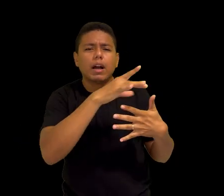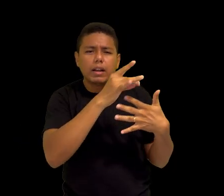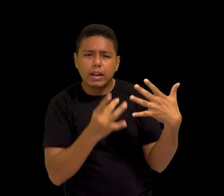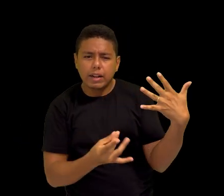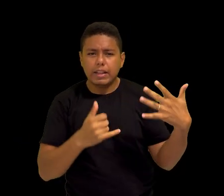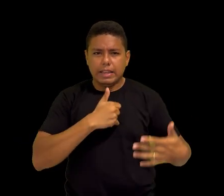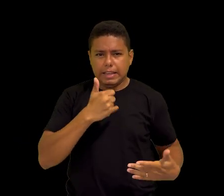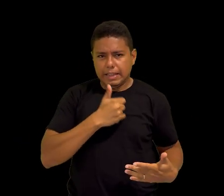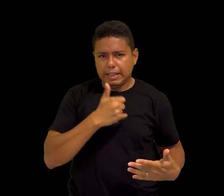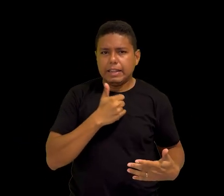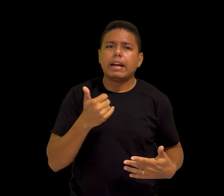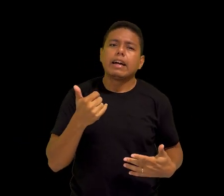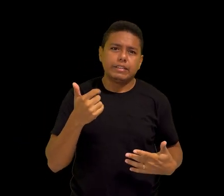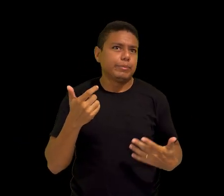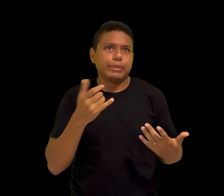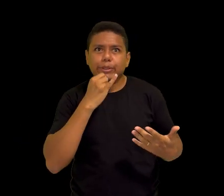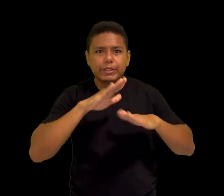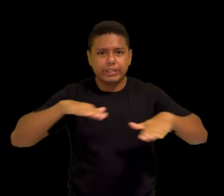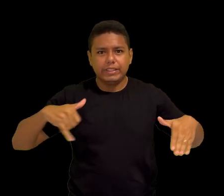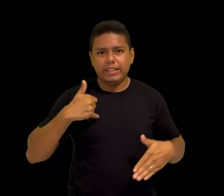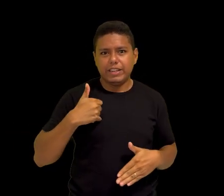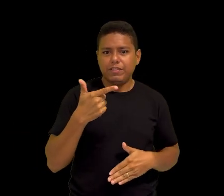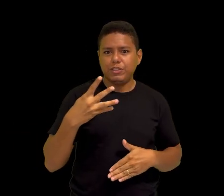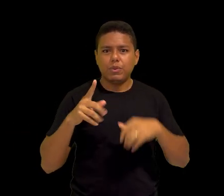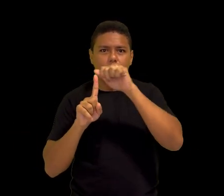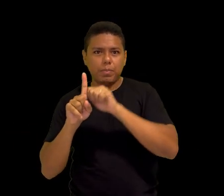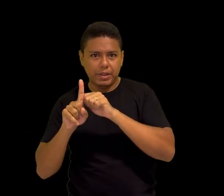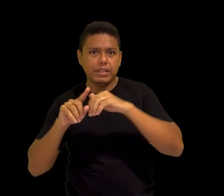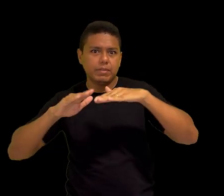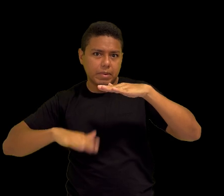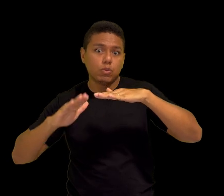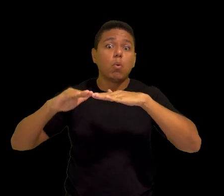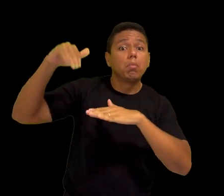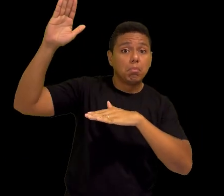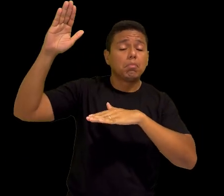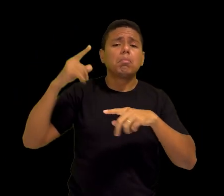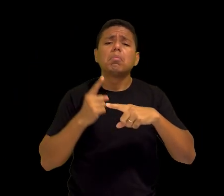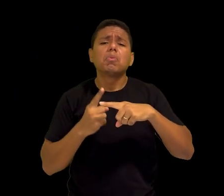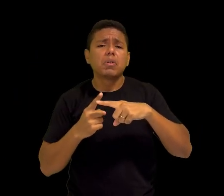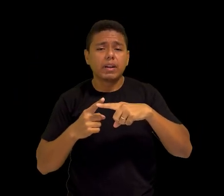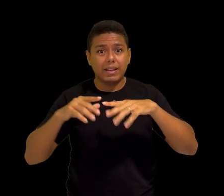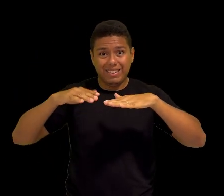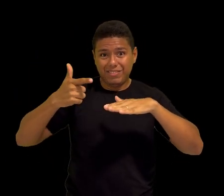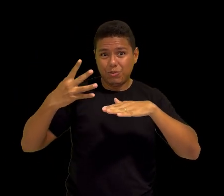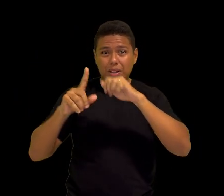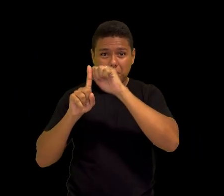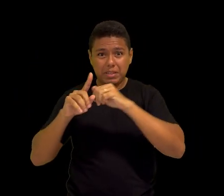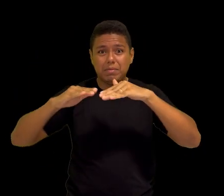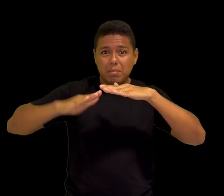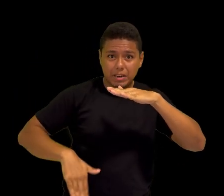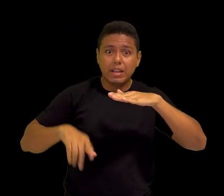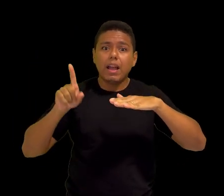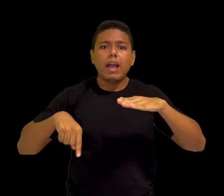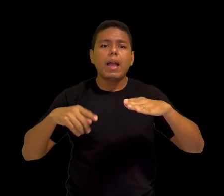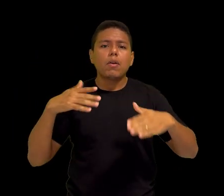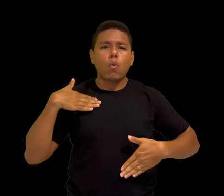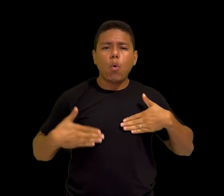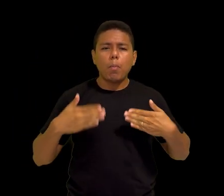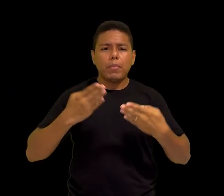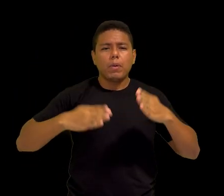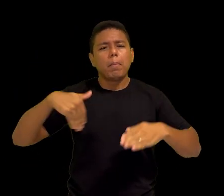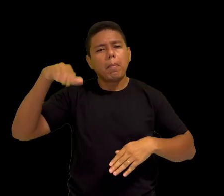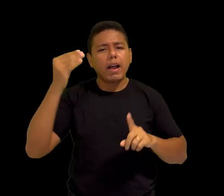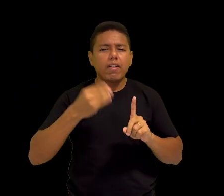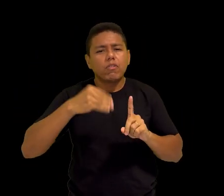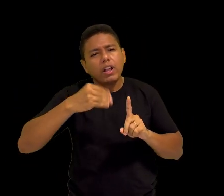menores de 24 meses e crianças com 24 meses e mais. Por quê? Porque as crianças menores de 24 meses são biologicamente mais vulneráveis para a